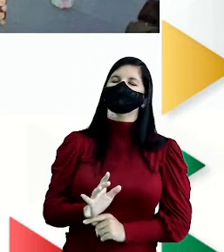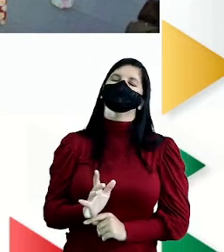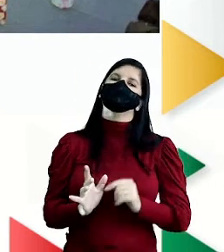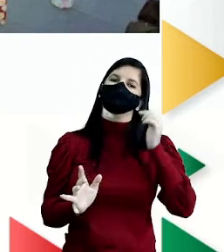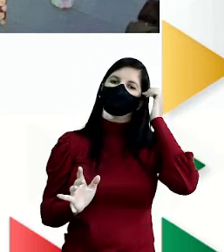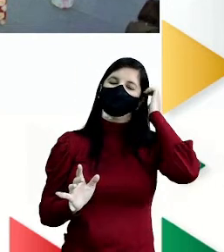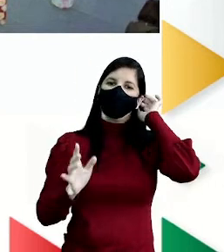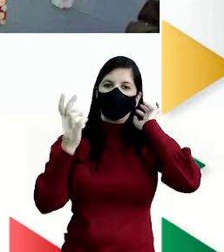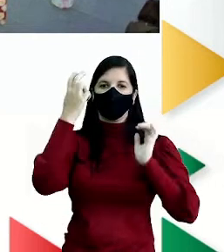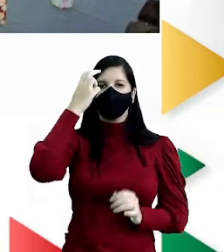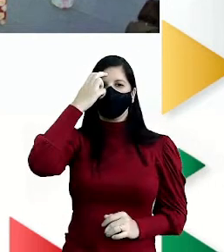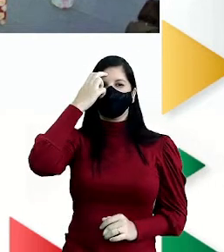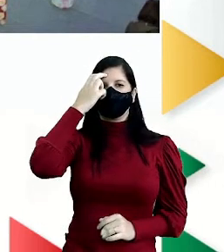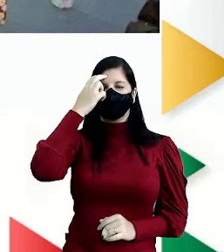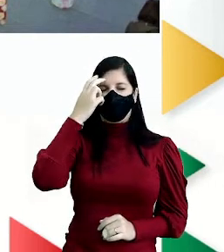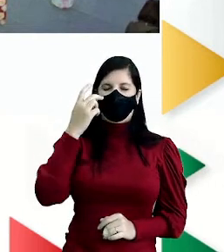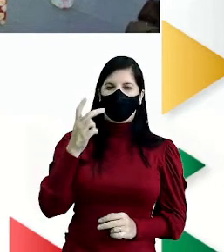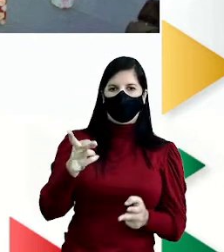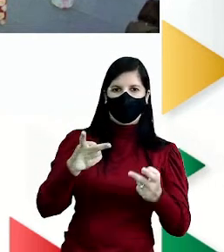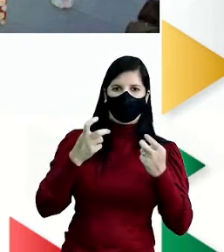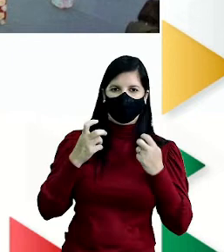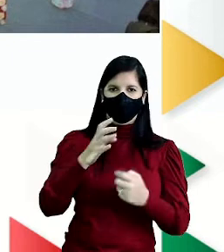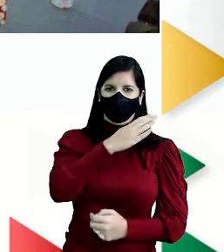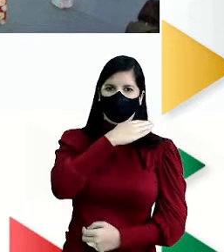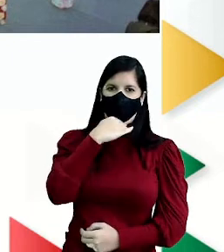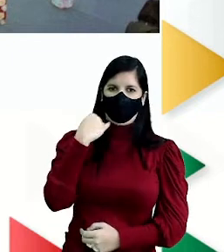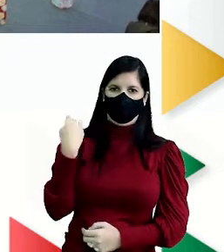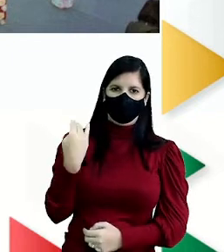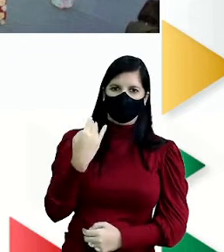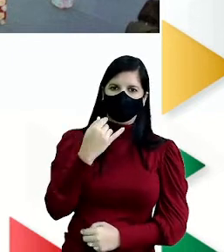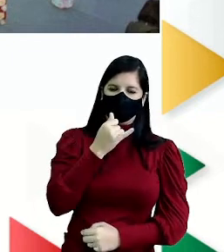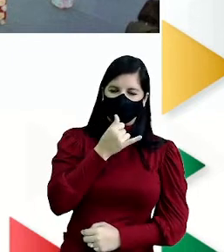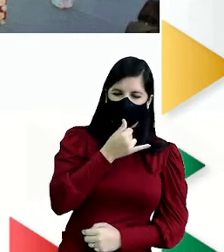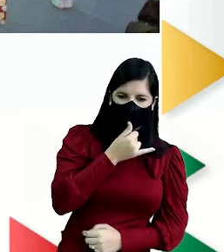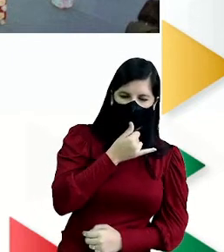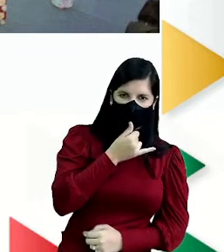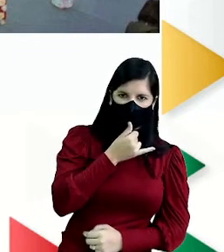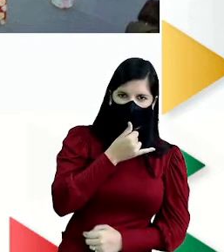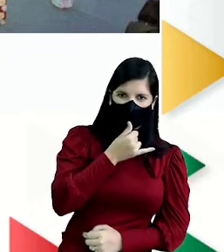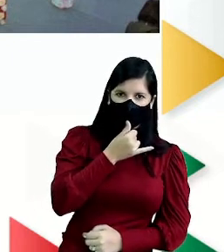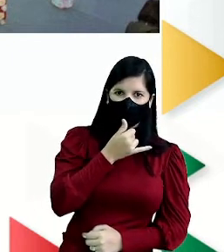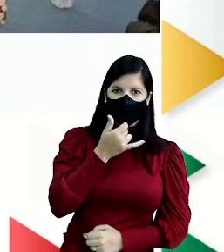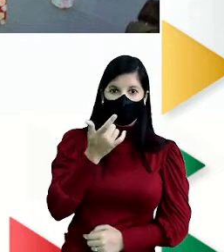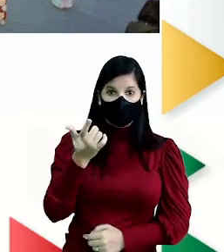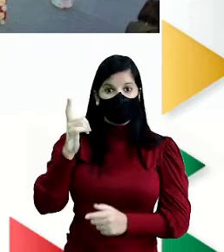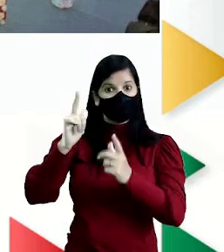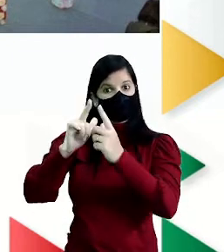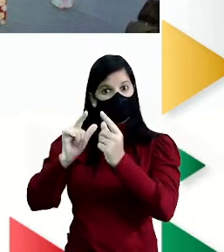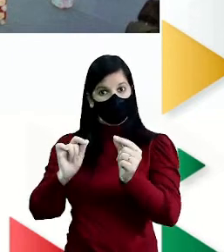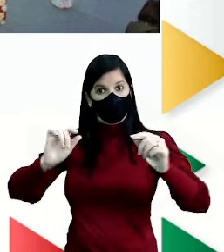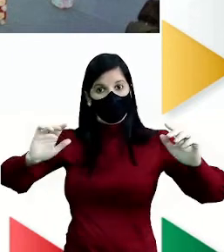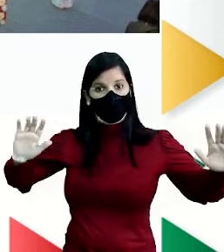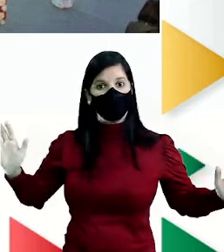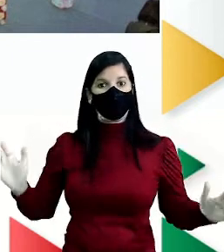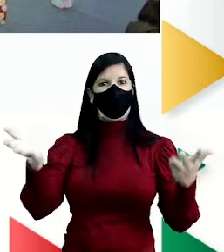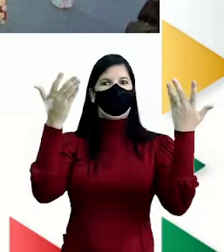cada cultura vai ver a morte e o luto de uma forma diferente. Então, dizem até que eles comemoram porque, né, dizem que o espírito